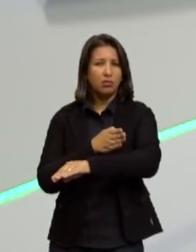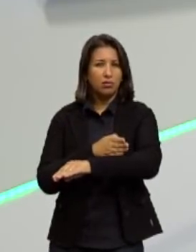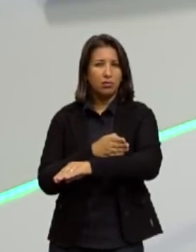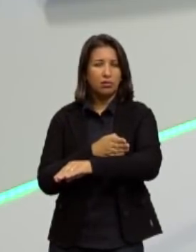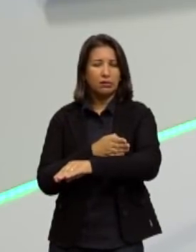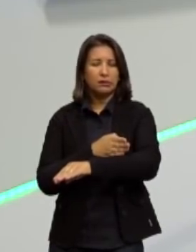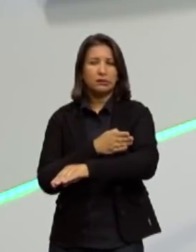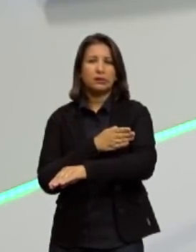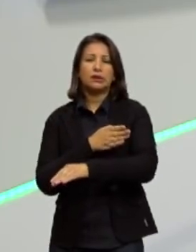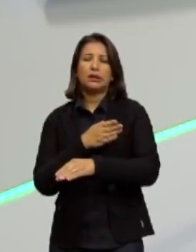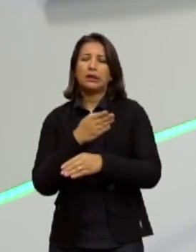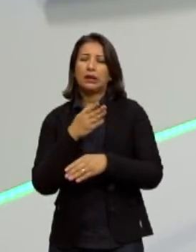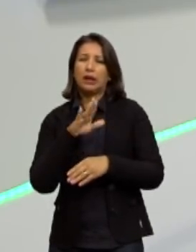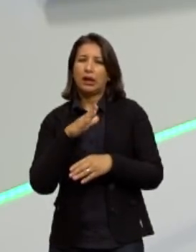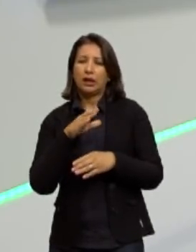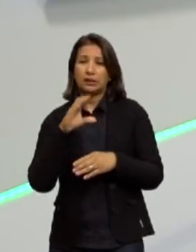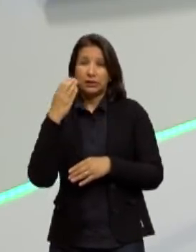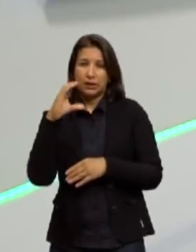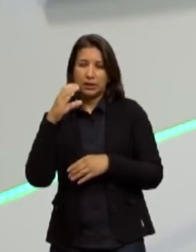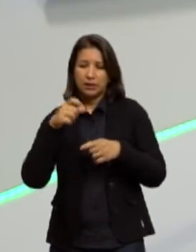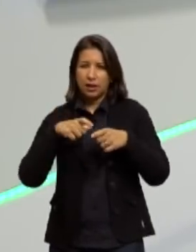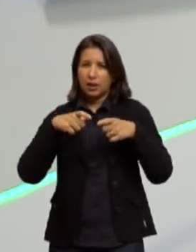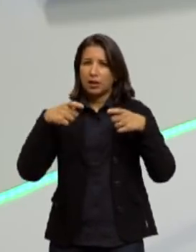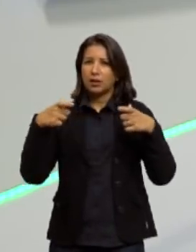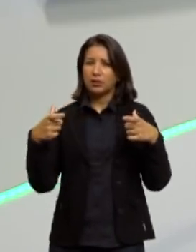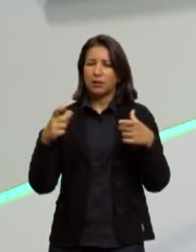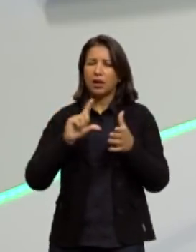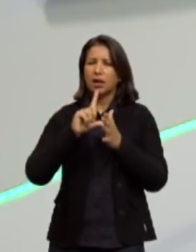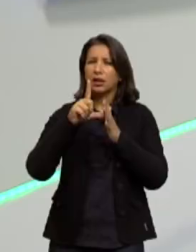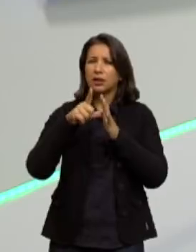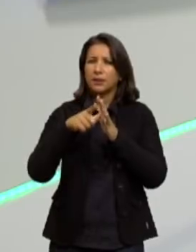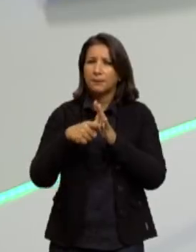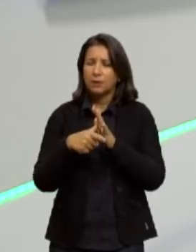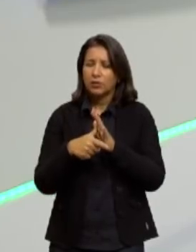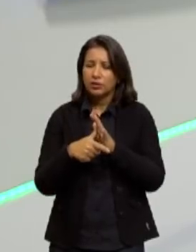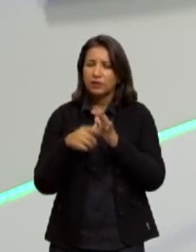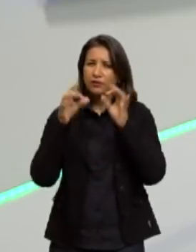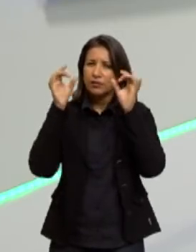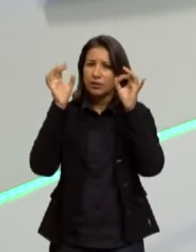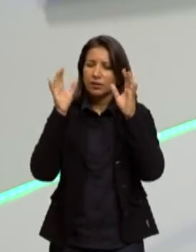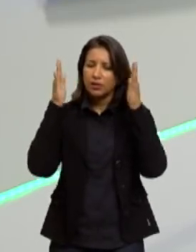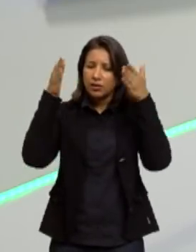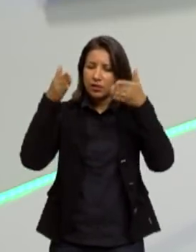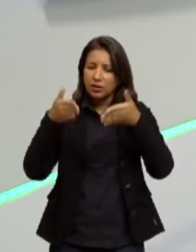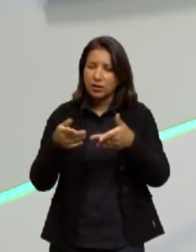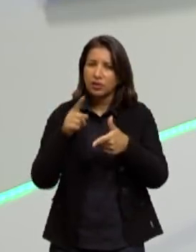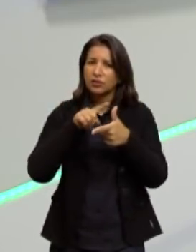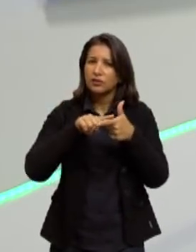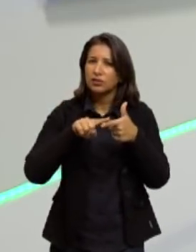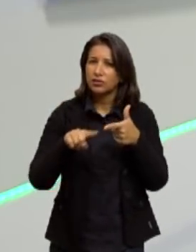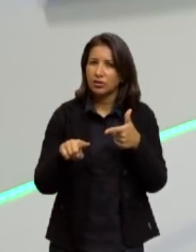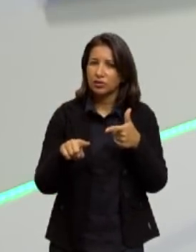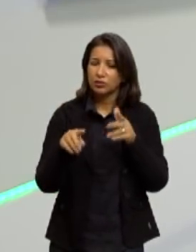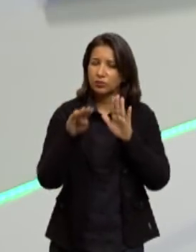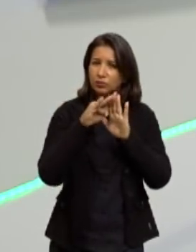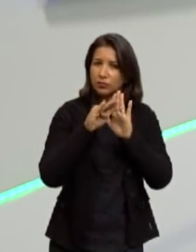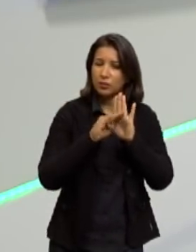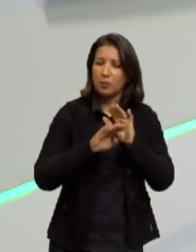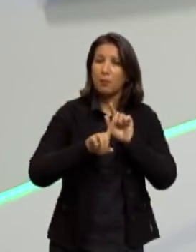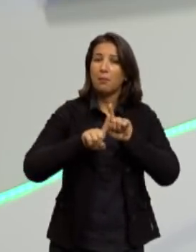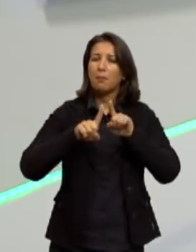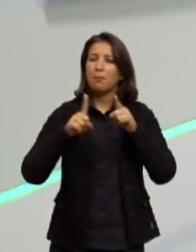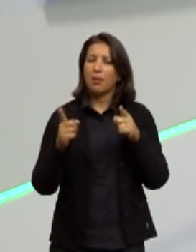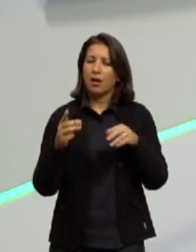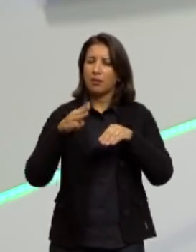a ciência era ela era muito ampla né depois que a gente foi especificando e dividindo mas normalmente